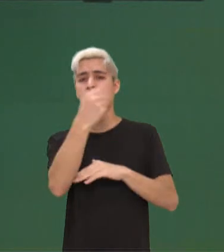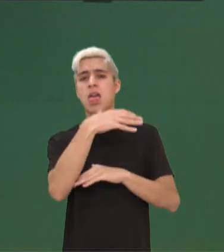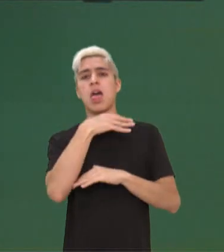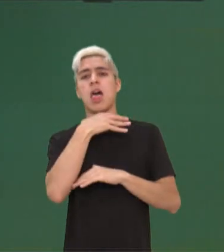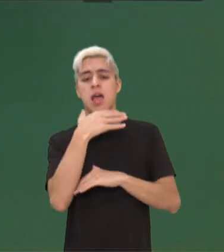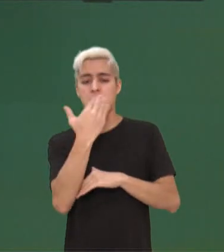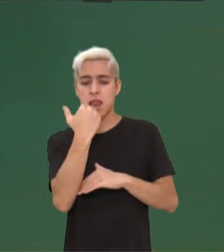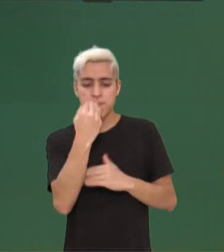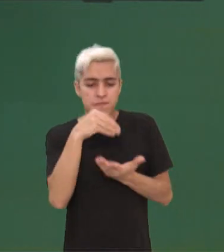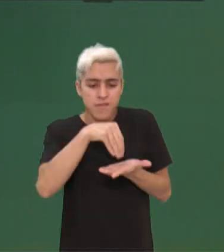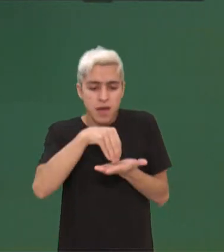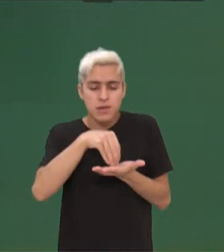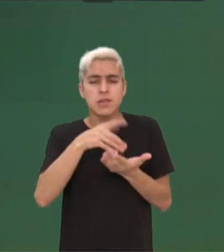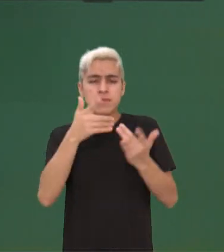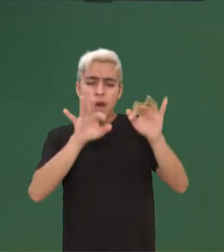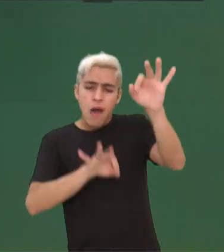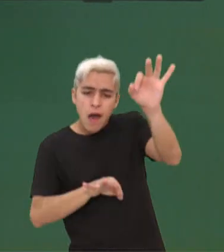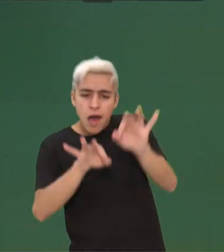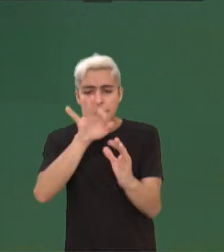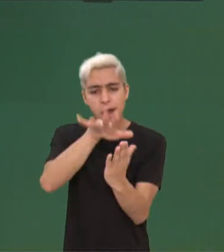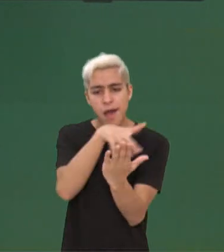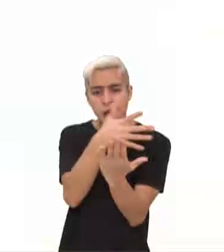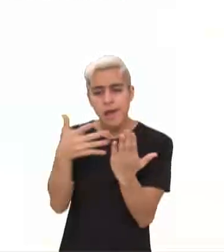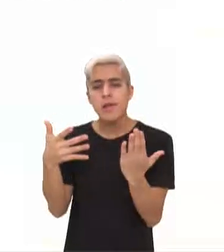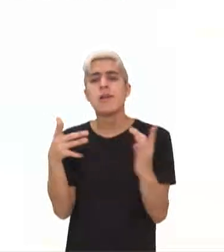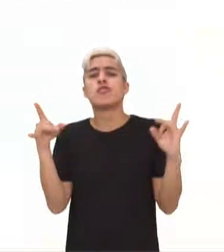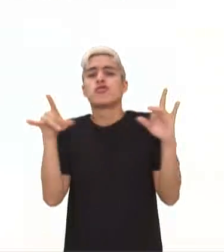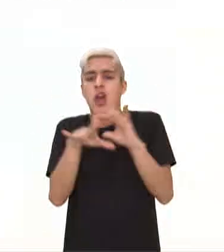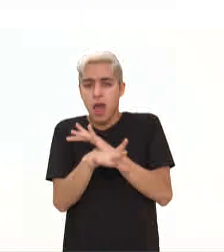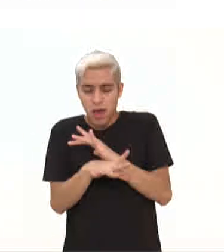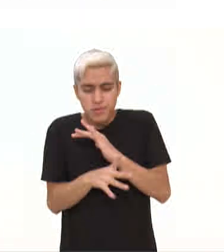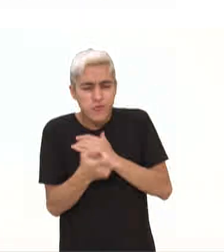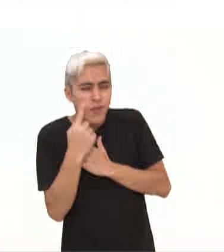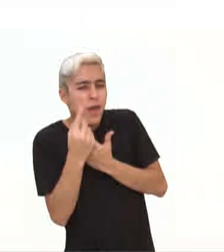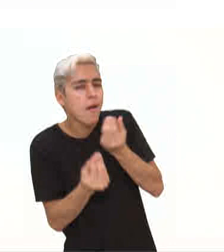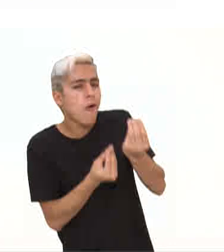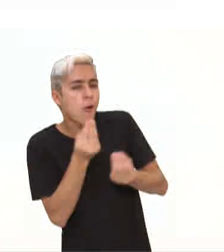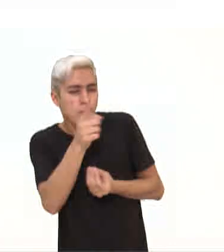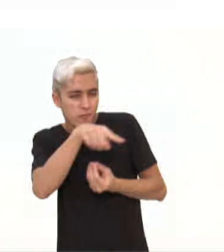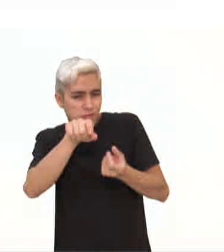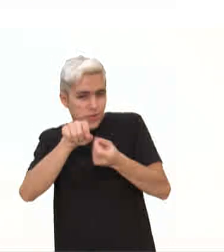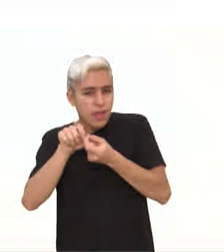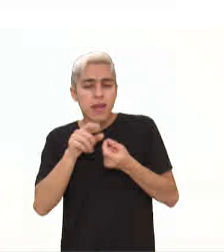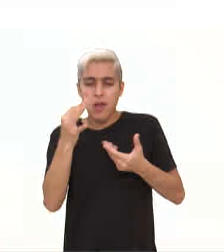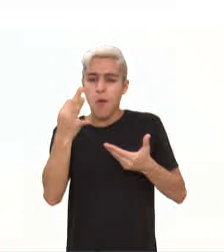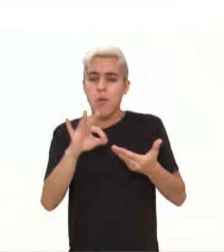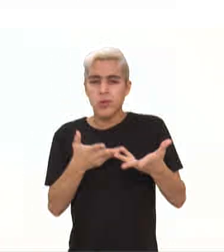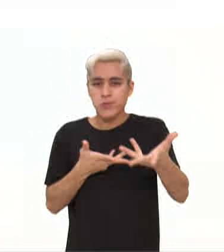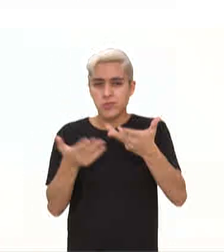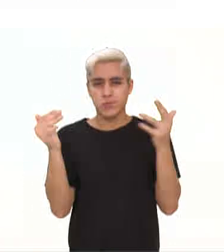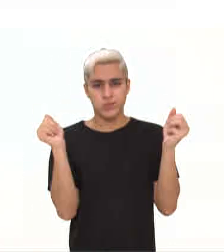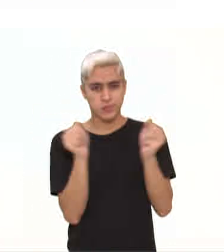ok? Então montem a tabelinha lá e a gente já volta daí para ver como é que ficou e fazer a correção com vocês.